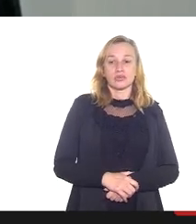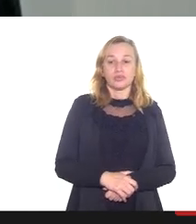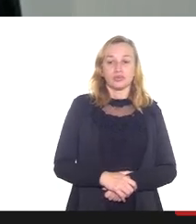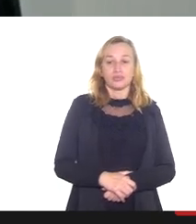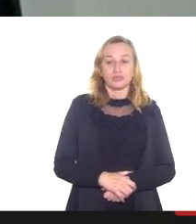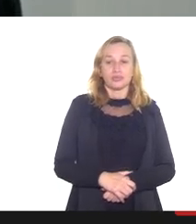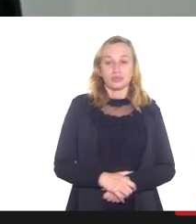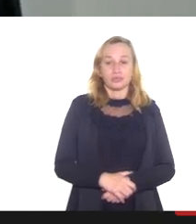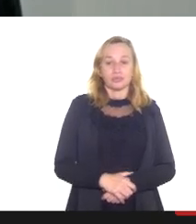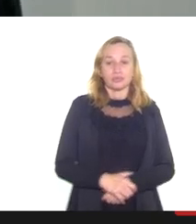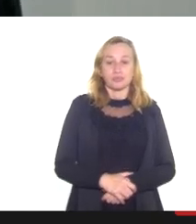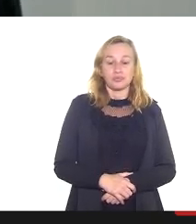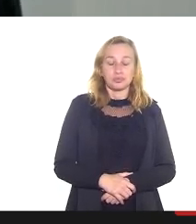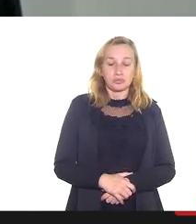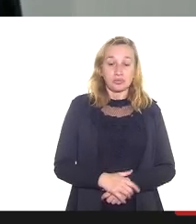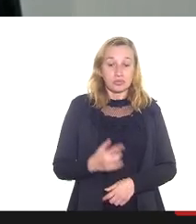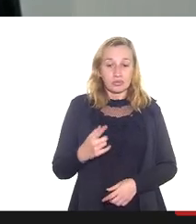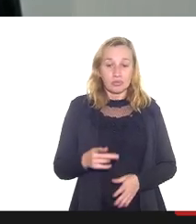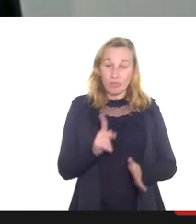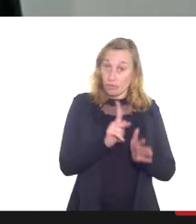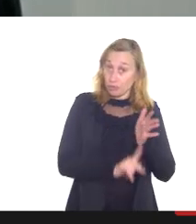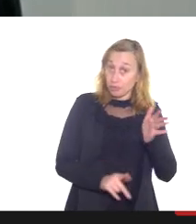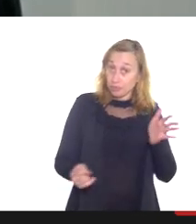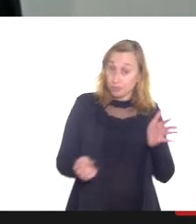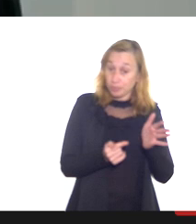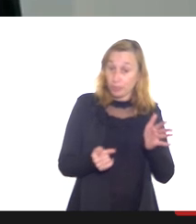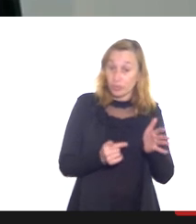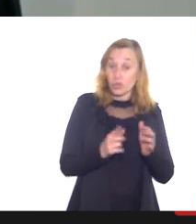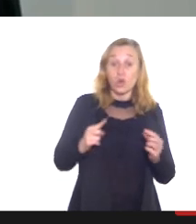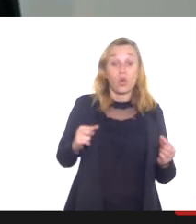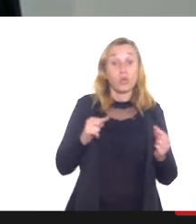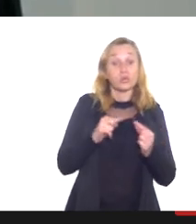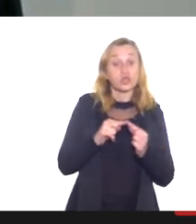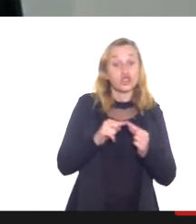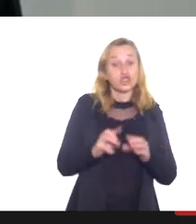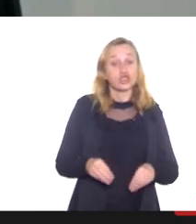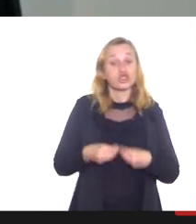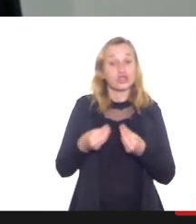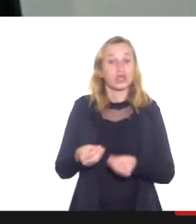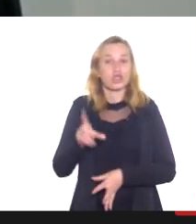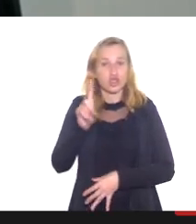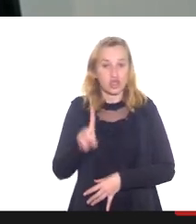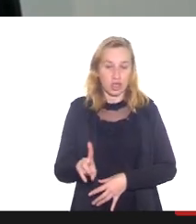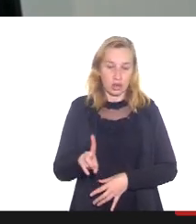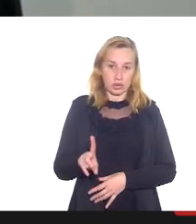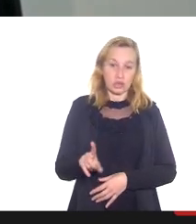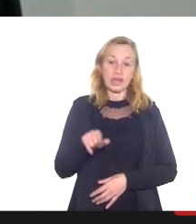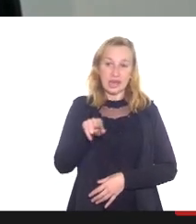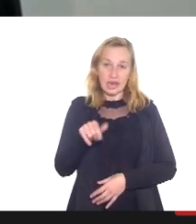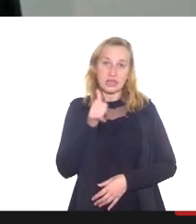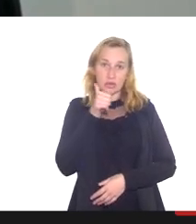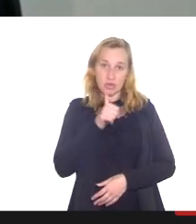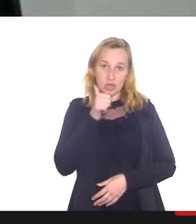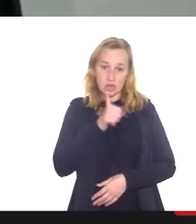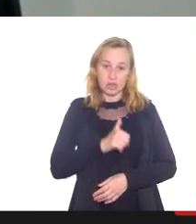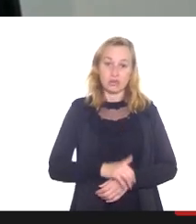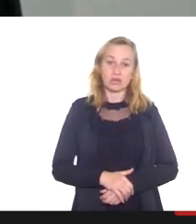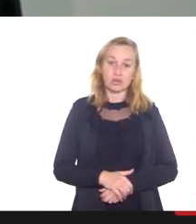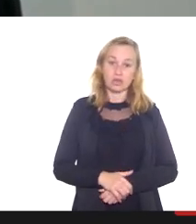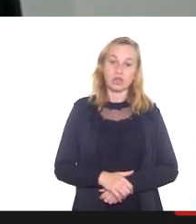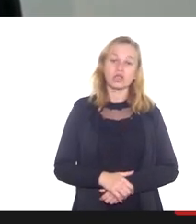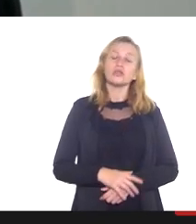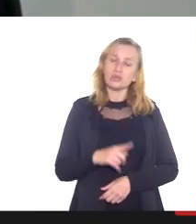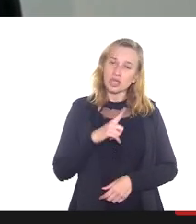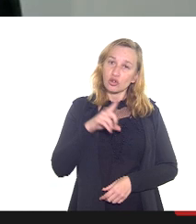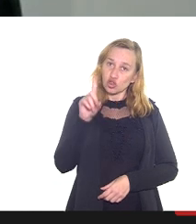E a gente vem com esse projeto com o objetivo de garantir que essas meninas tenham